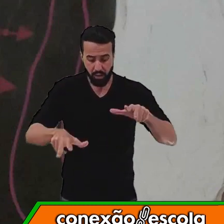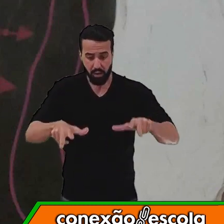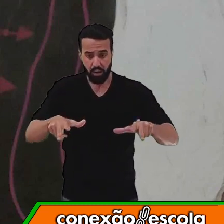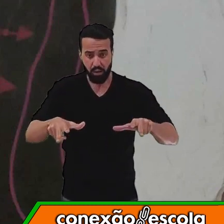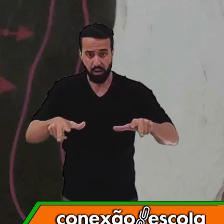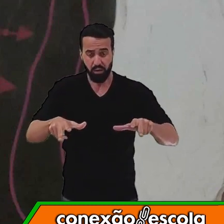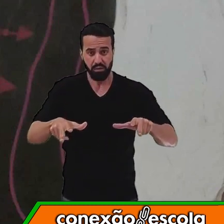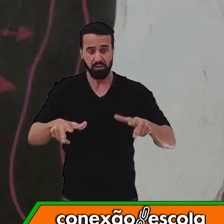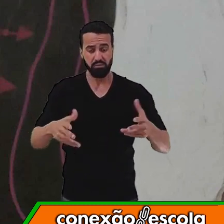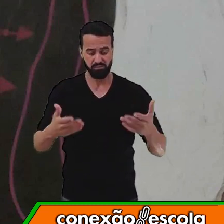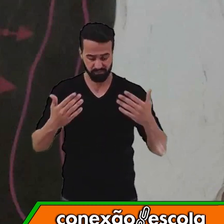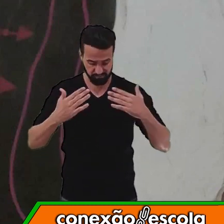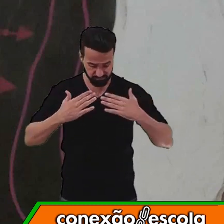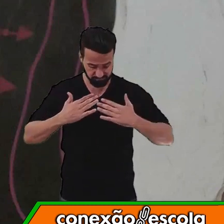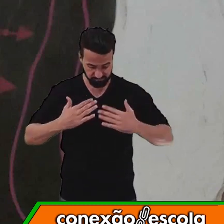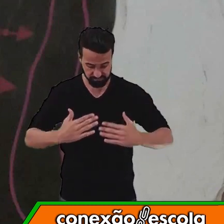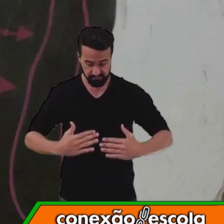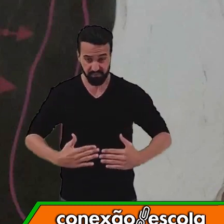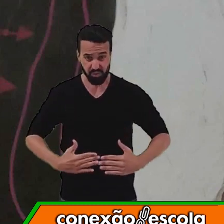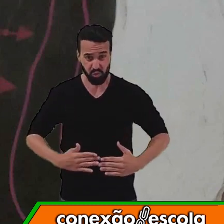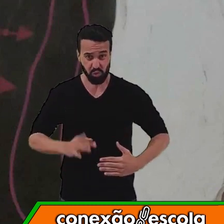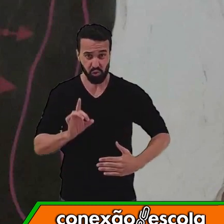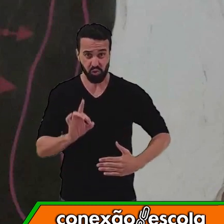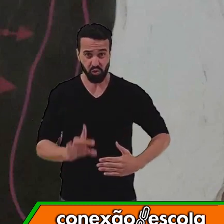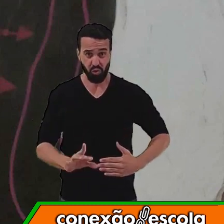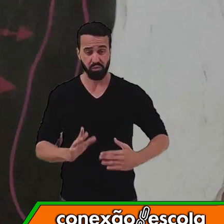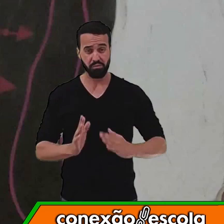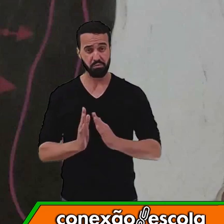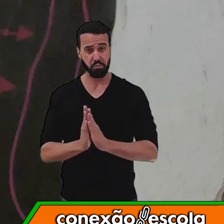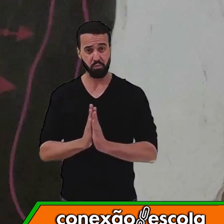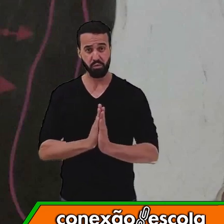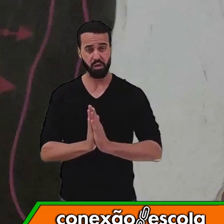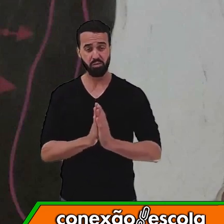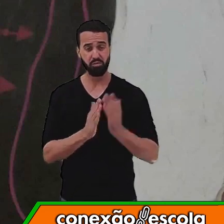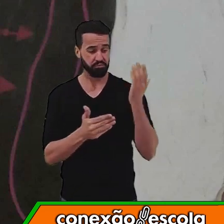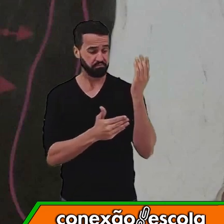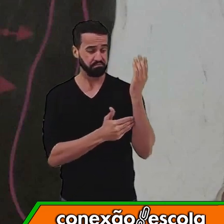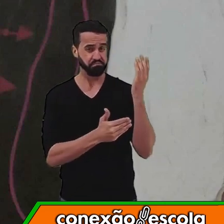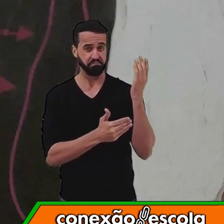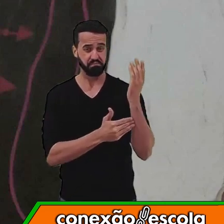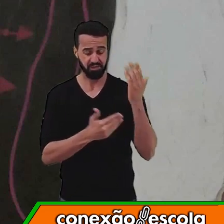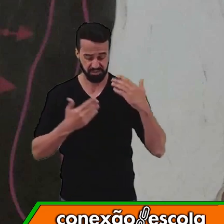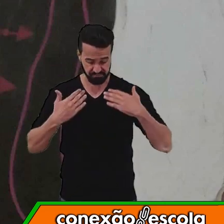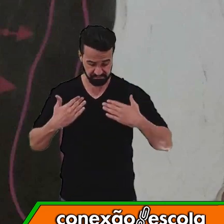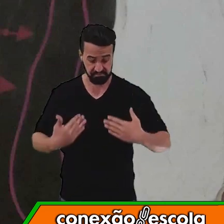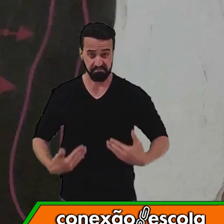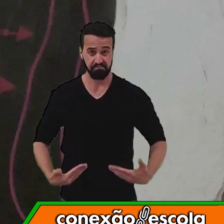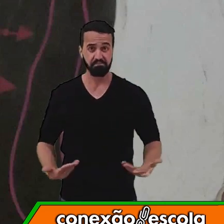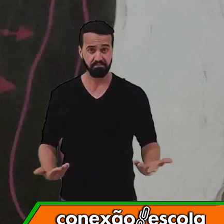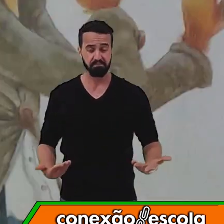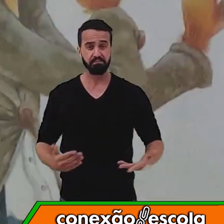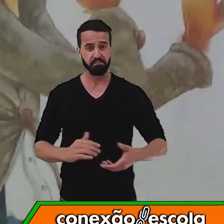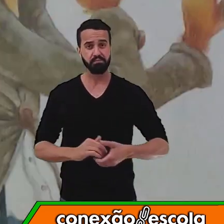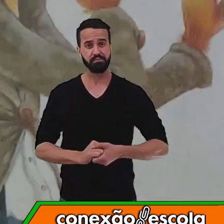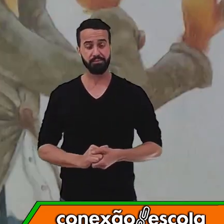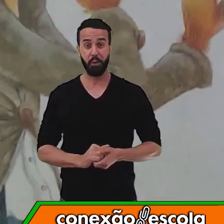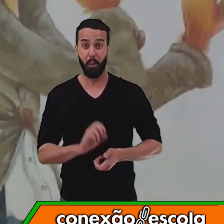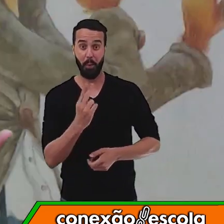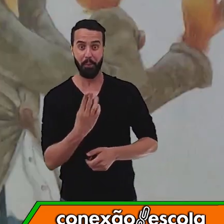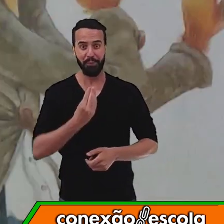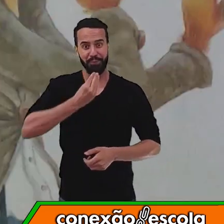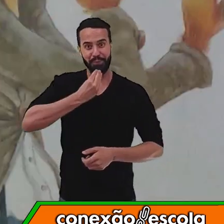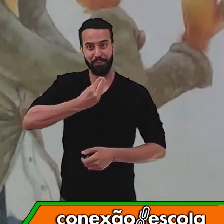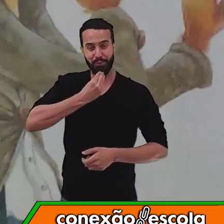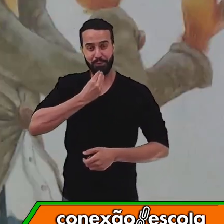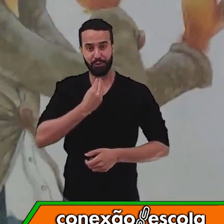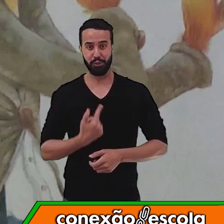não seria mais apenas um boneco de madeira. Ou poderia